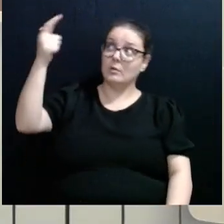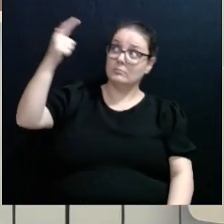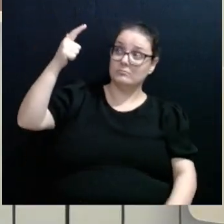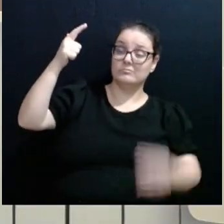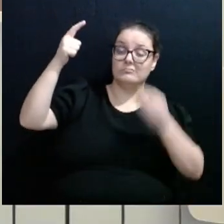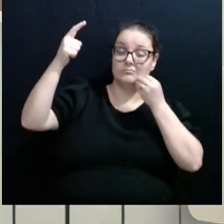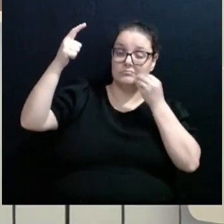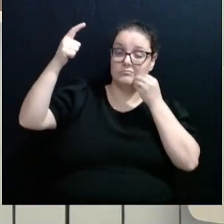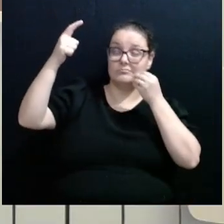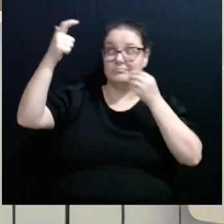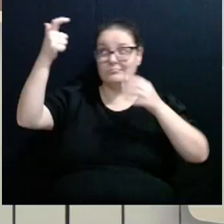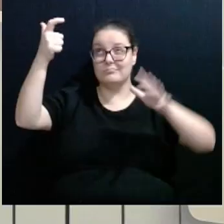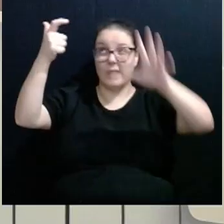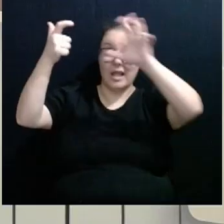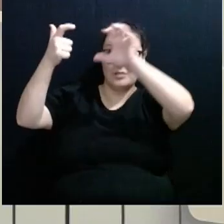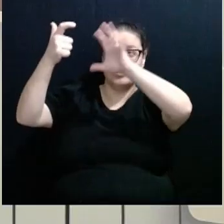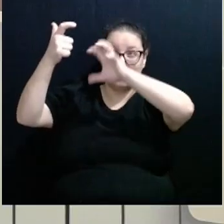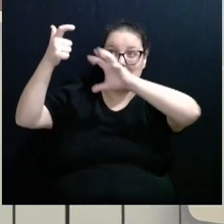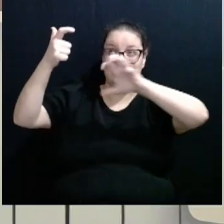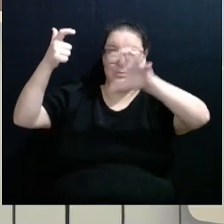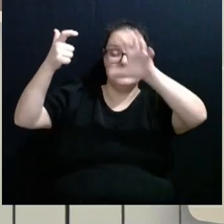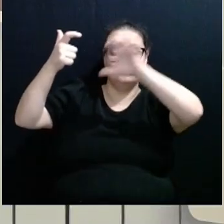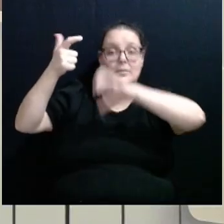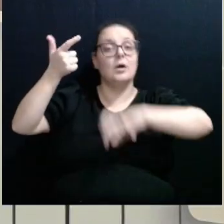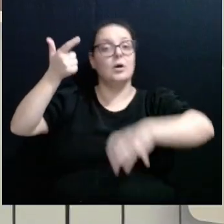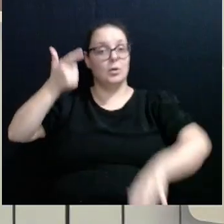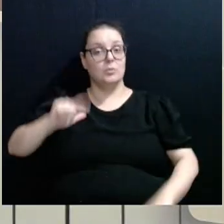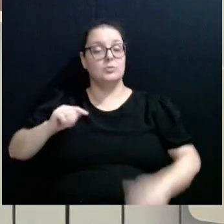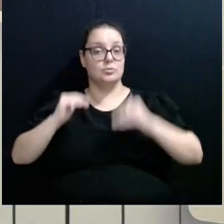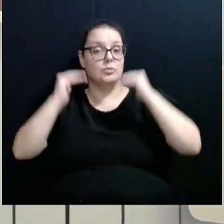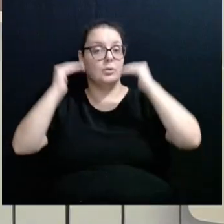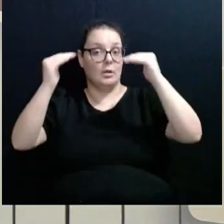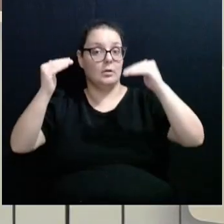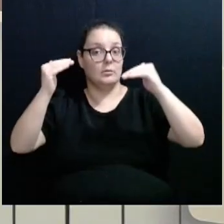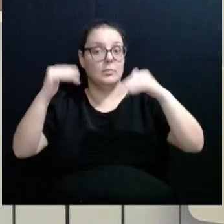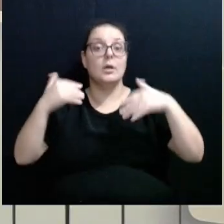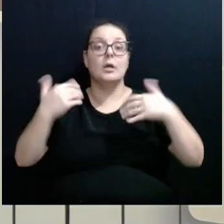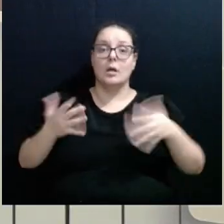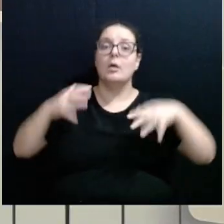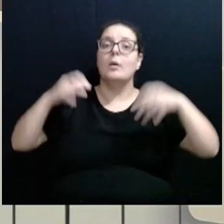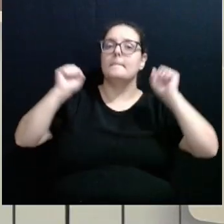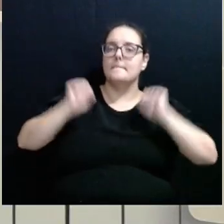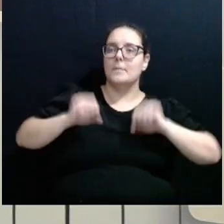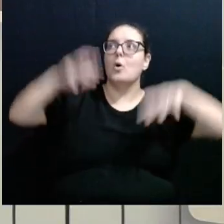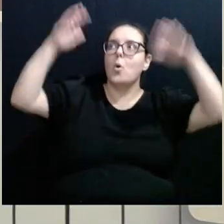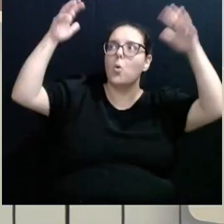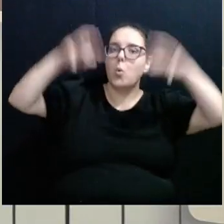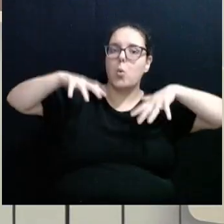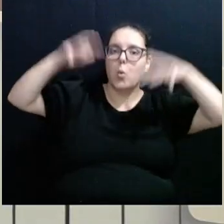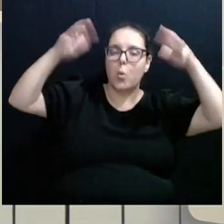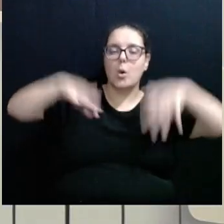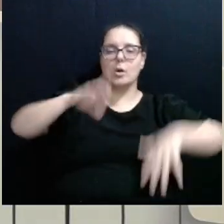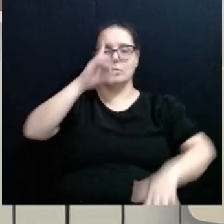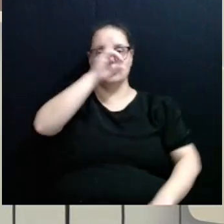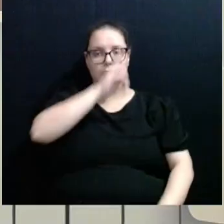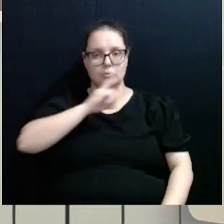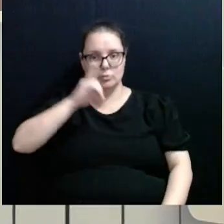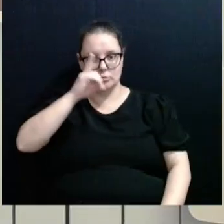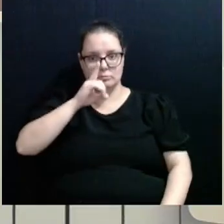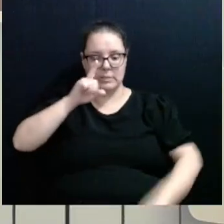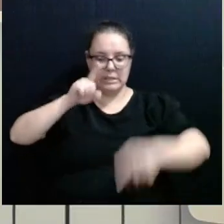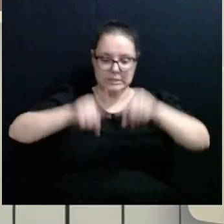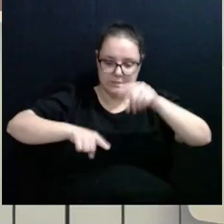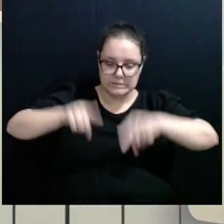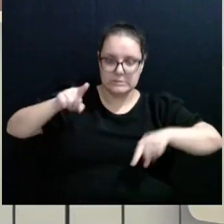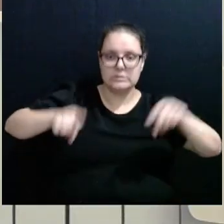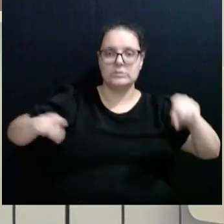mas a nebulosidade ainda segue em alta, viu? E aí pode cair mais chuva. No domingo, a instabilidade predomina com